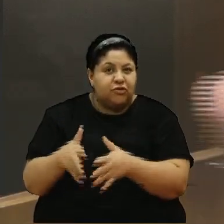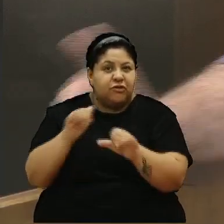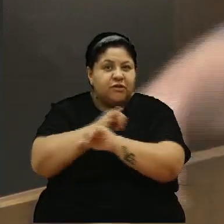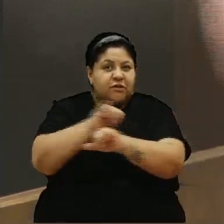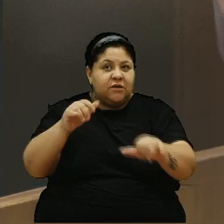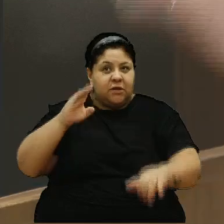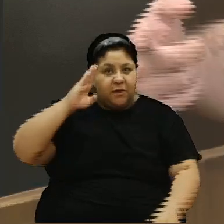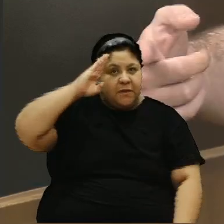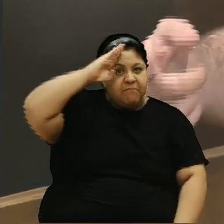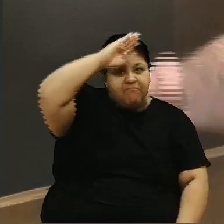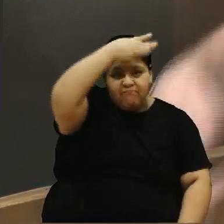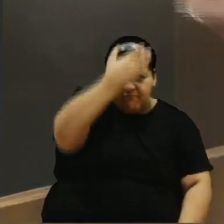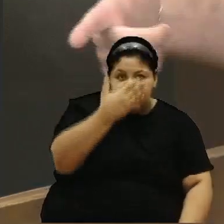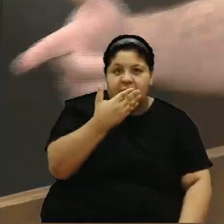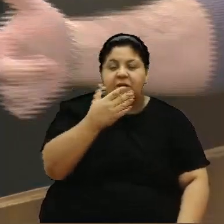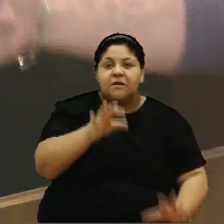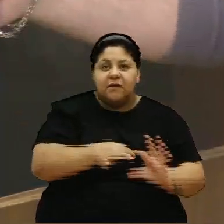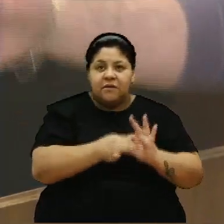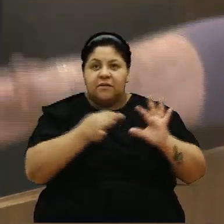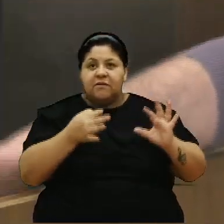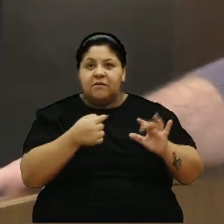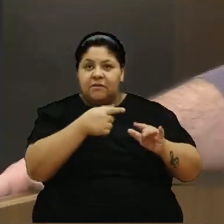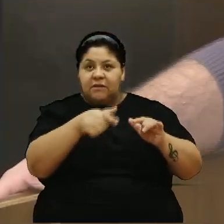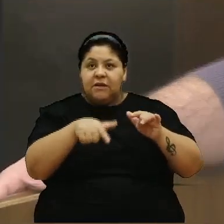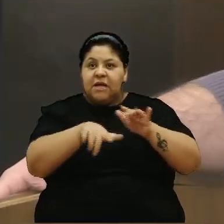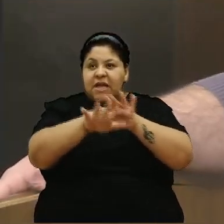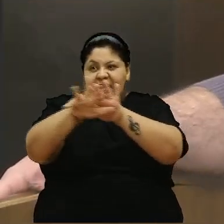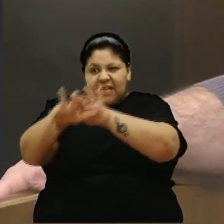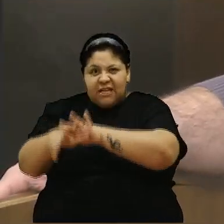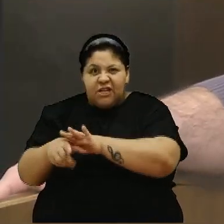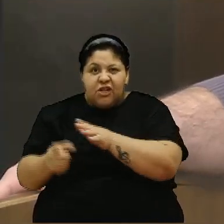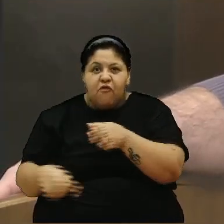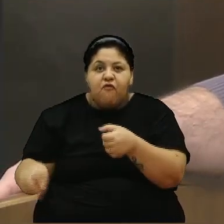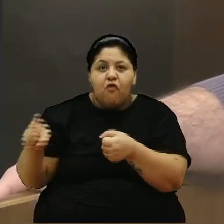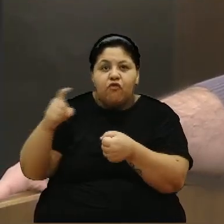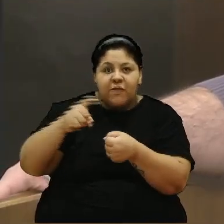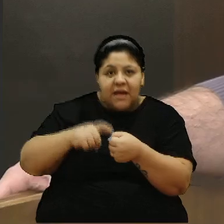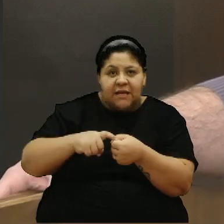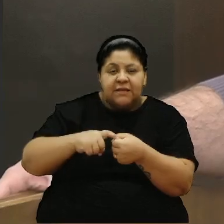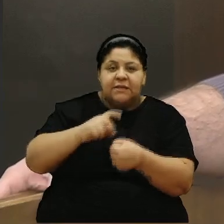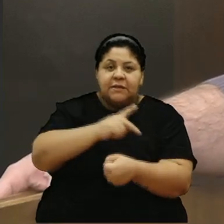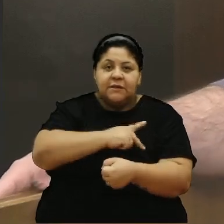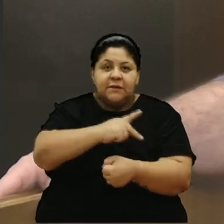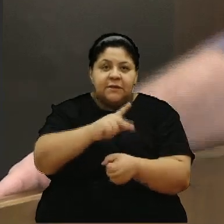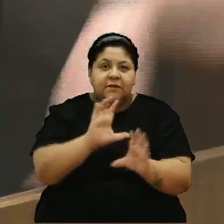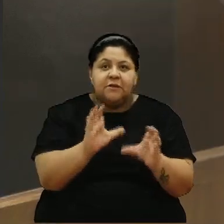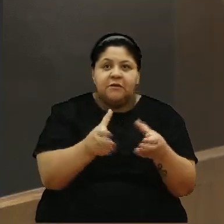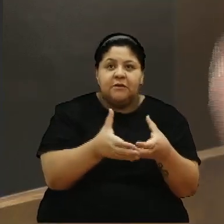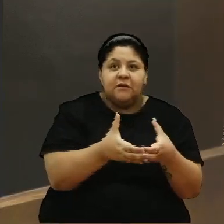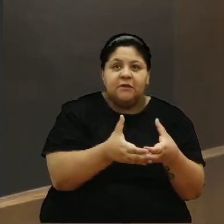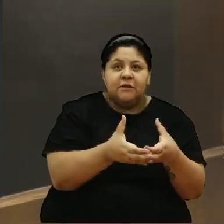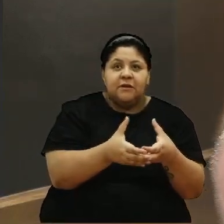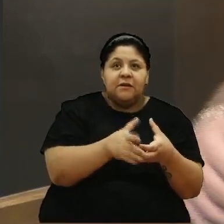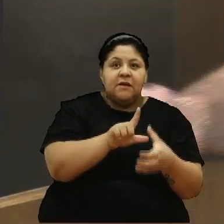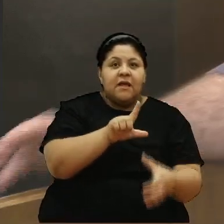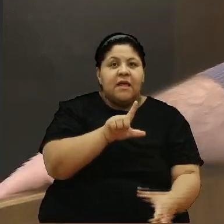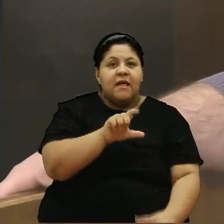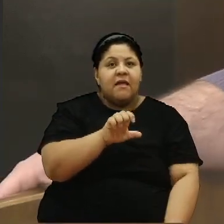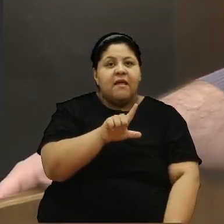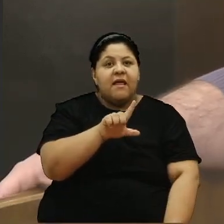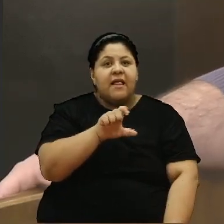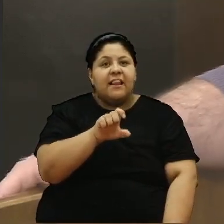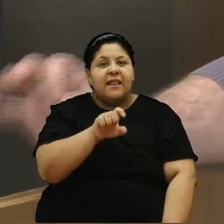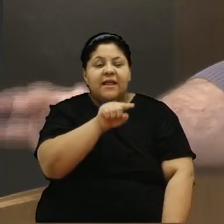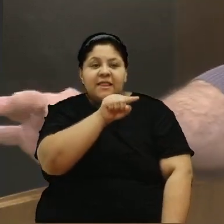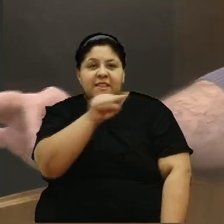do Bolsonaro e permitir que esse picareta voltasse à cena do crime. A turma do ele não emitiu um cheque em branco para o